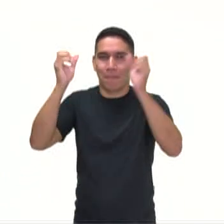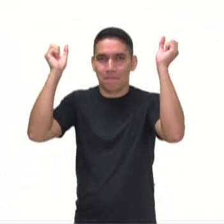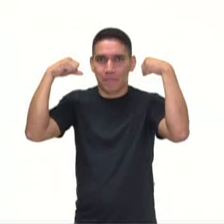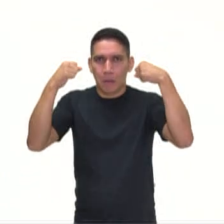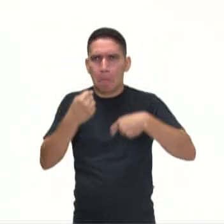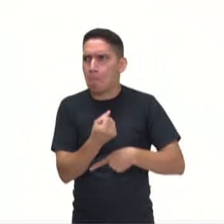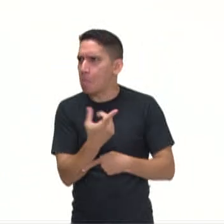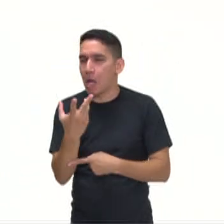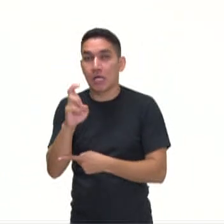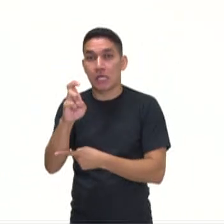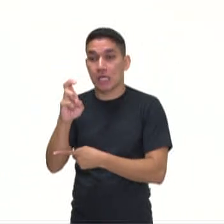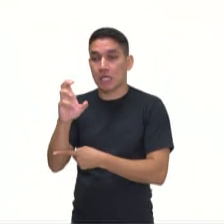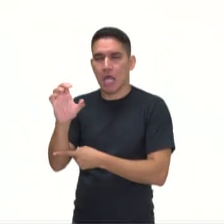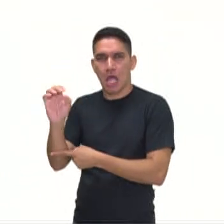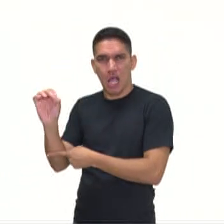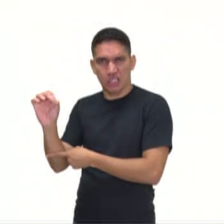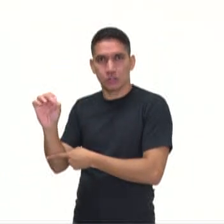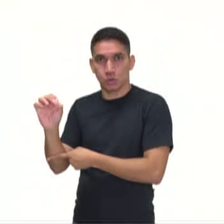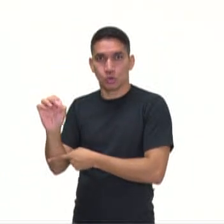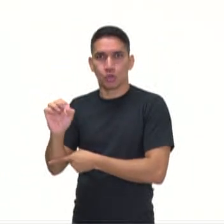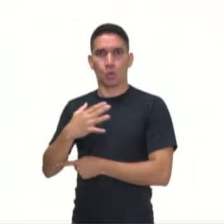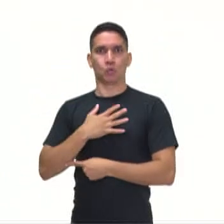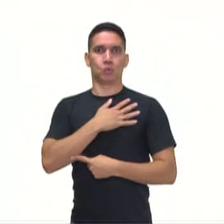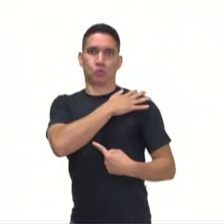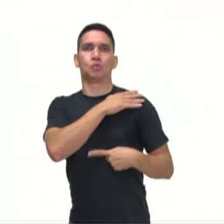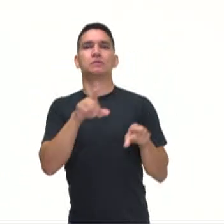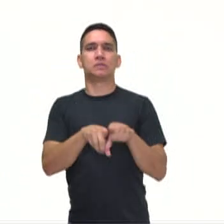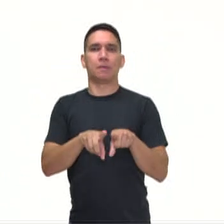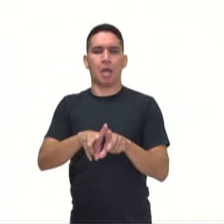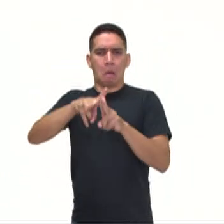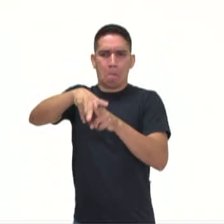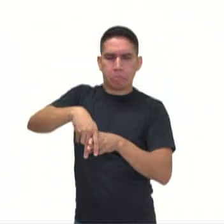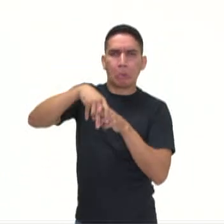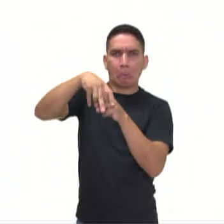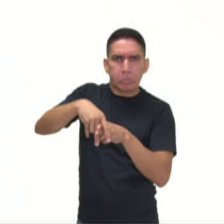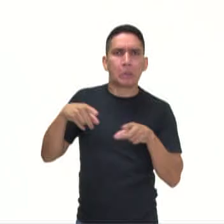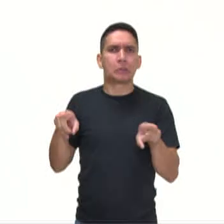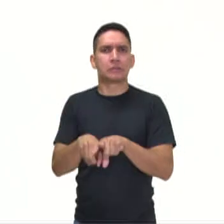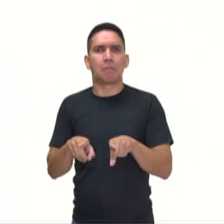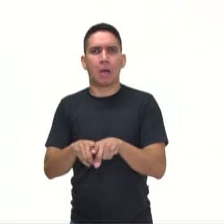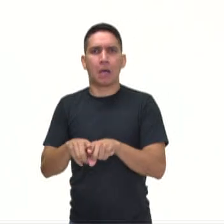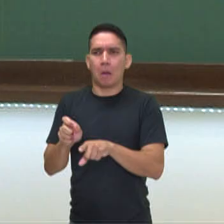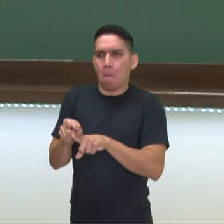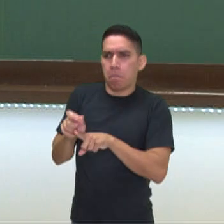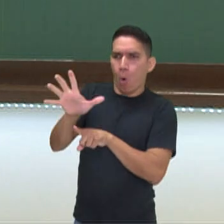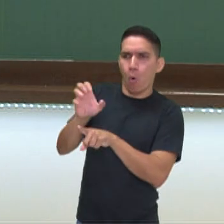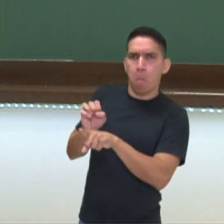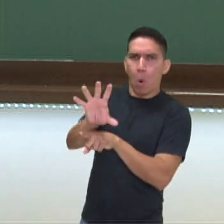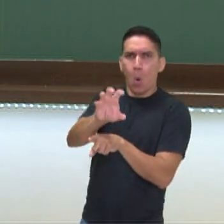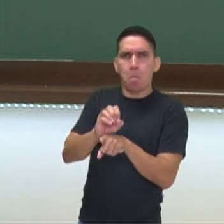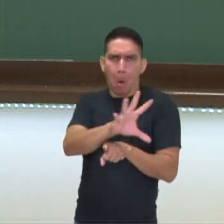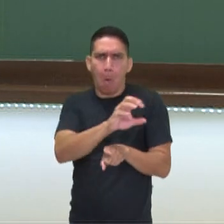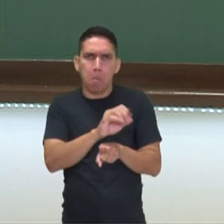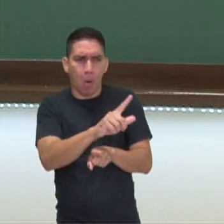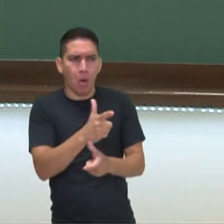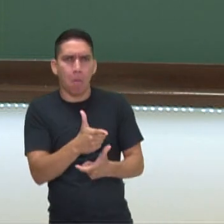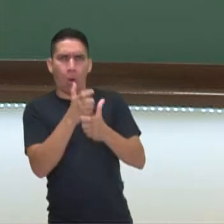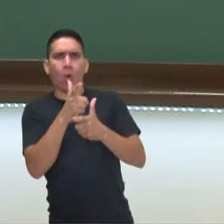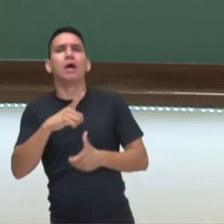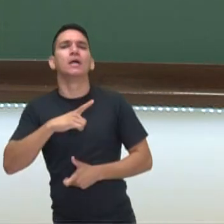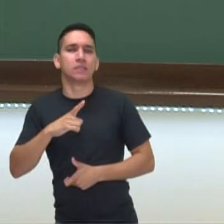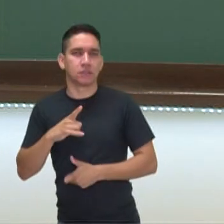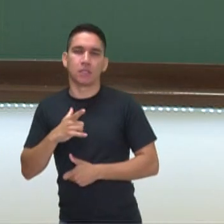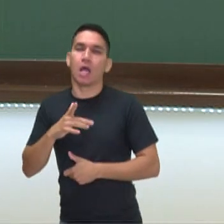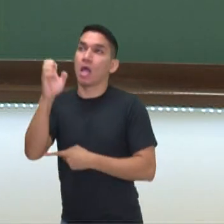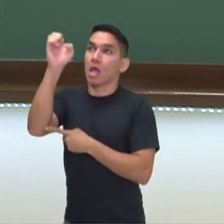500 soldados, além aí de cavalos e canhões, o poder bélico, o poder de armas que esses europeus, os espanhóis,